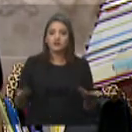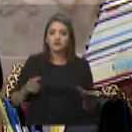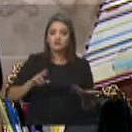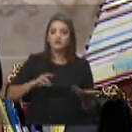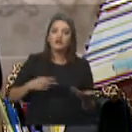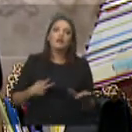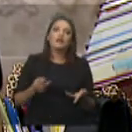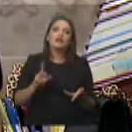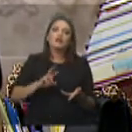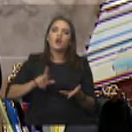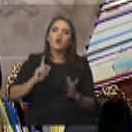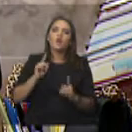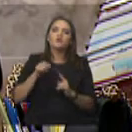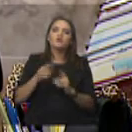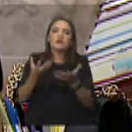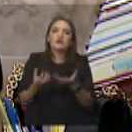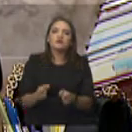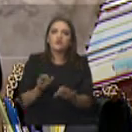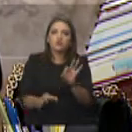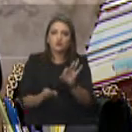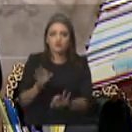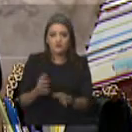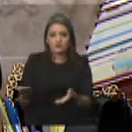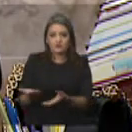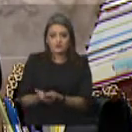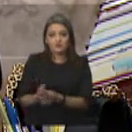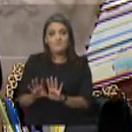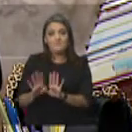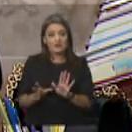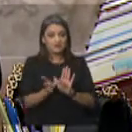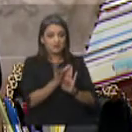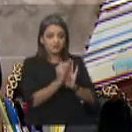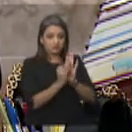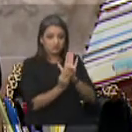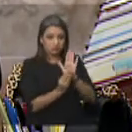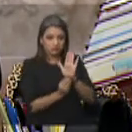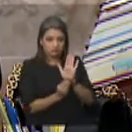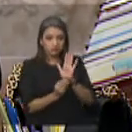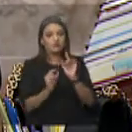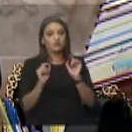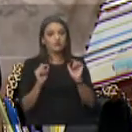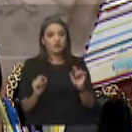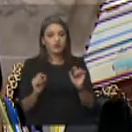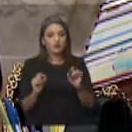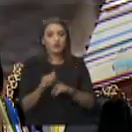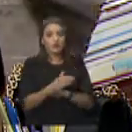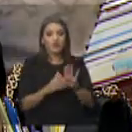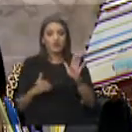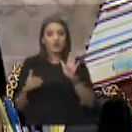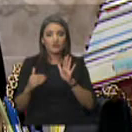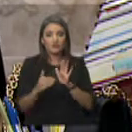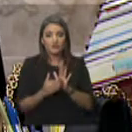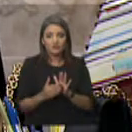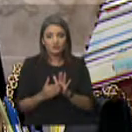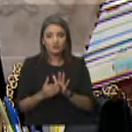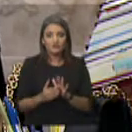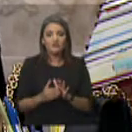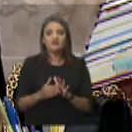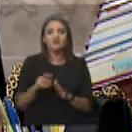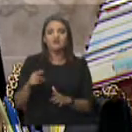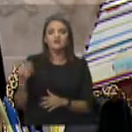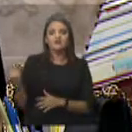conhecer das ações sob análise. No mérito, o tema de fundo deste julgamento é, a toda evidência,